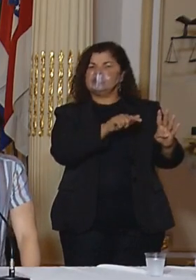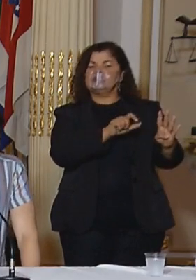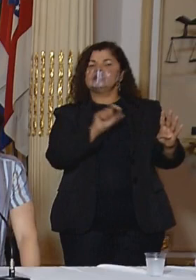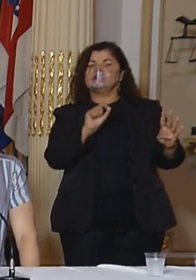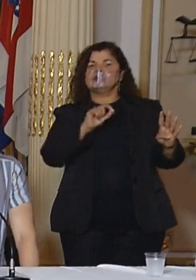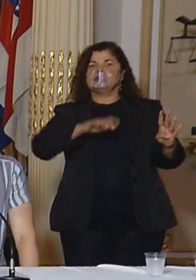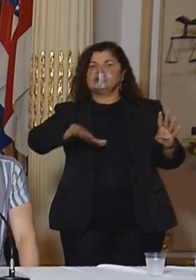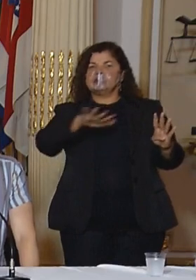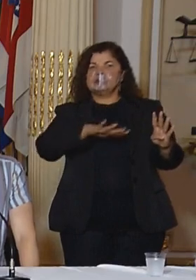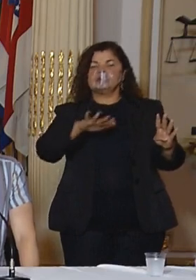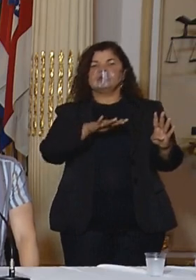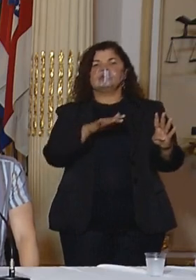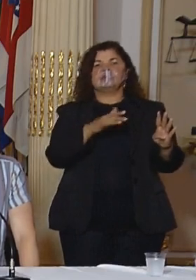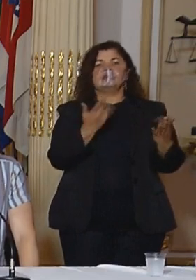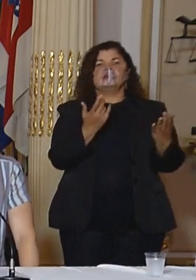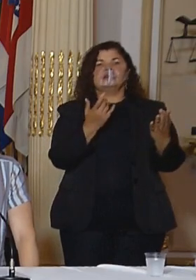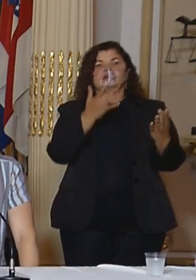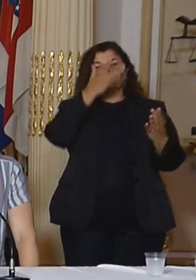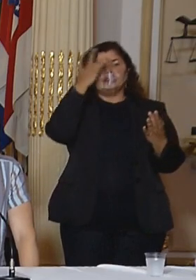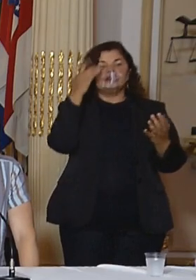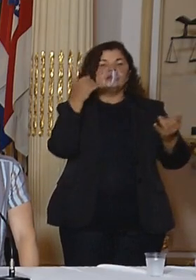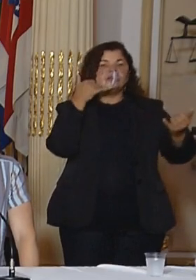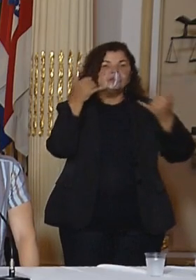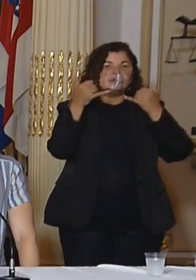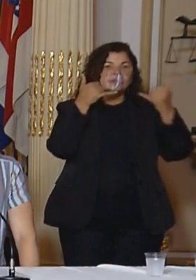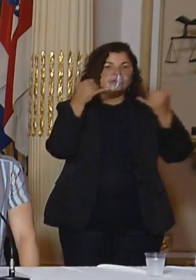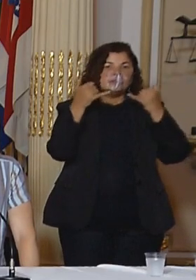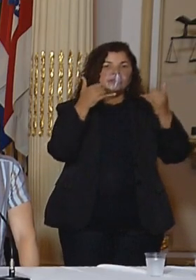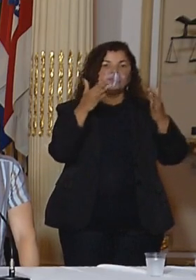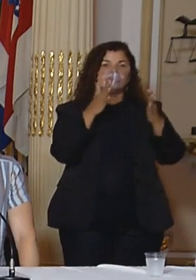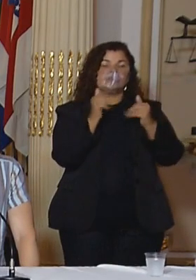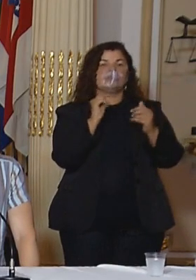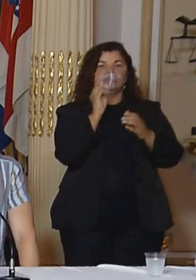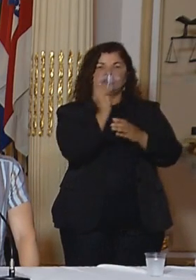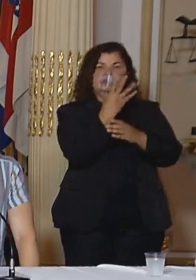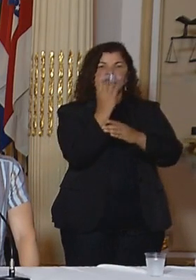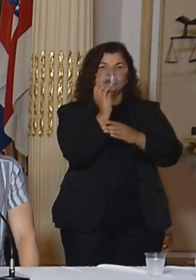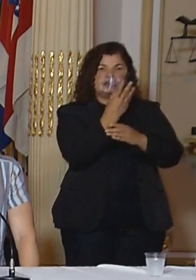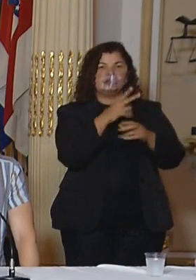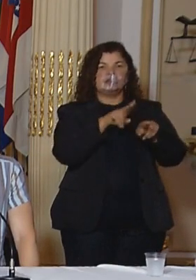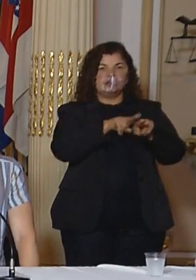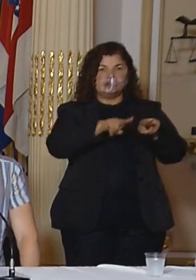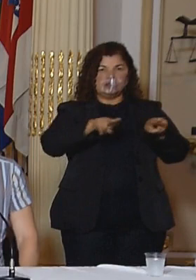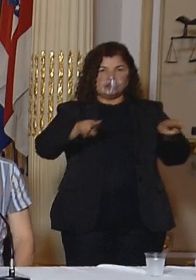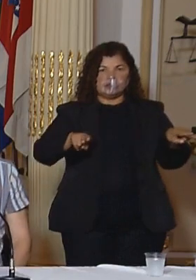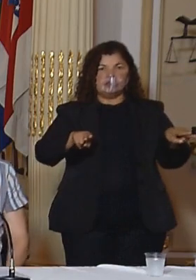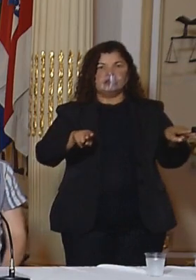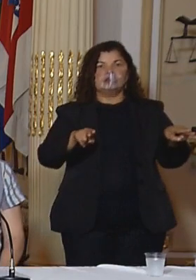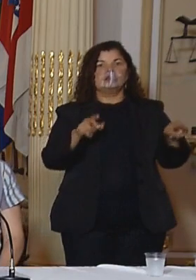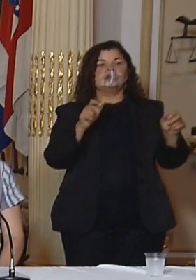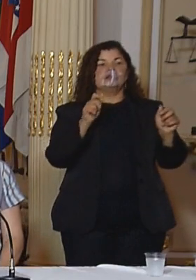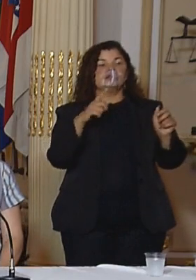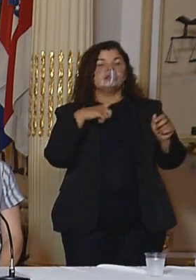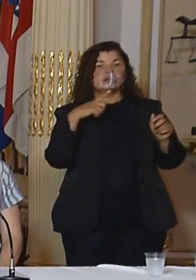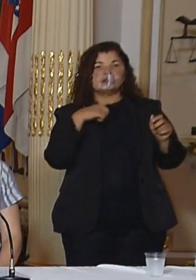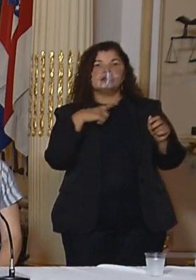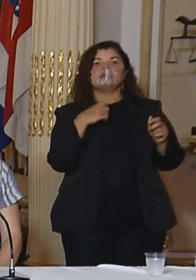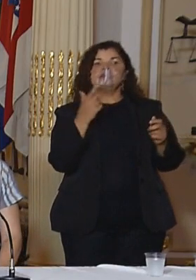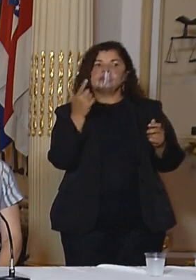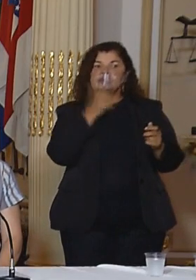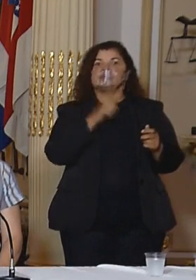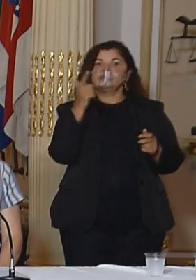número de solicitações de internamento, né, e a sua capacidade de resposta frente a